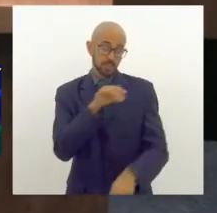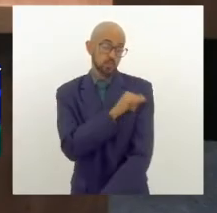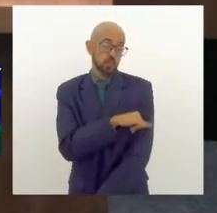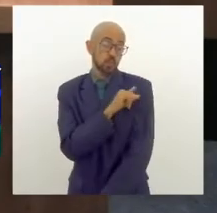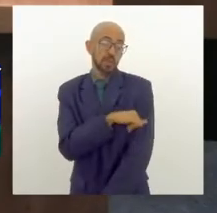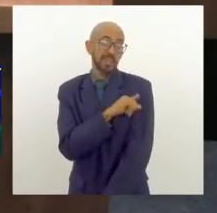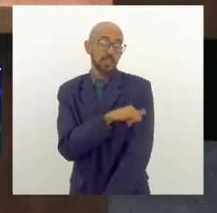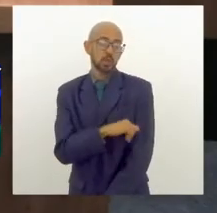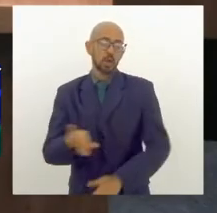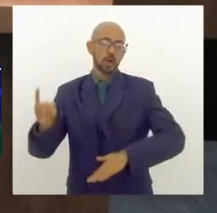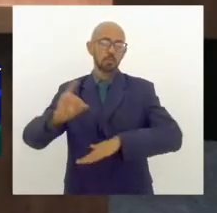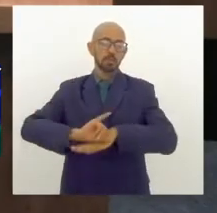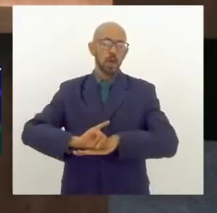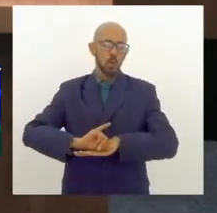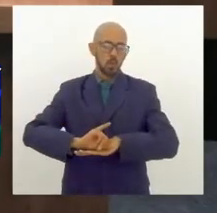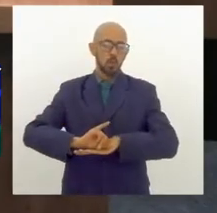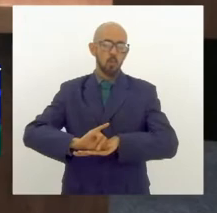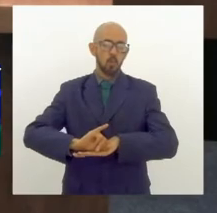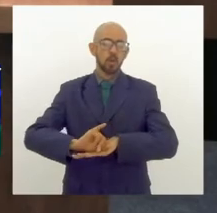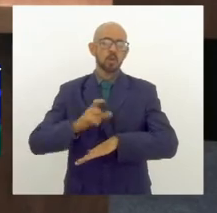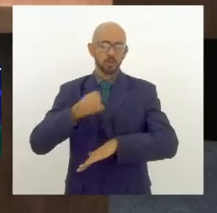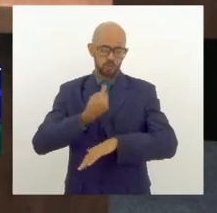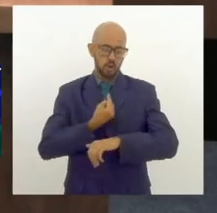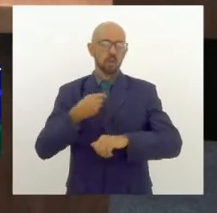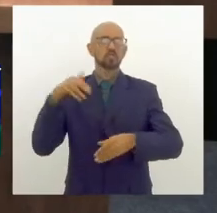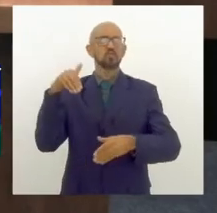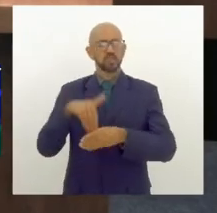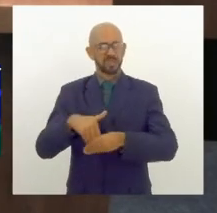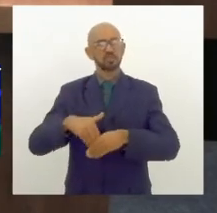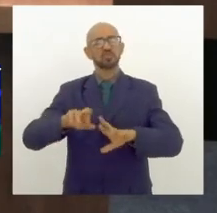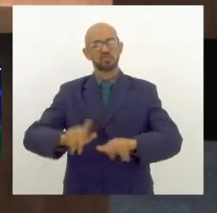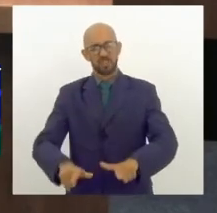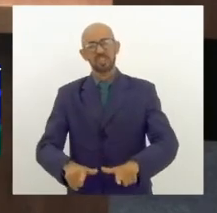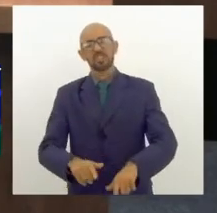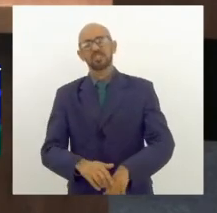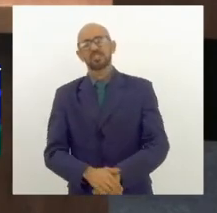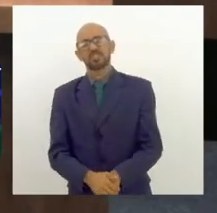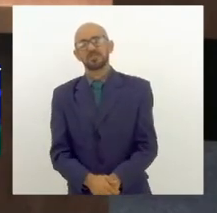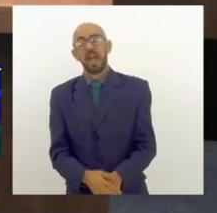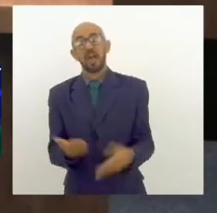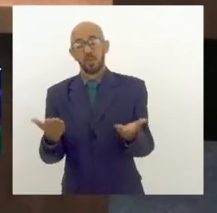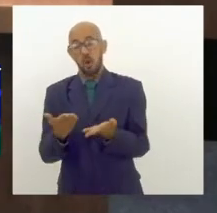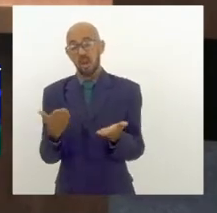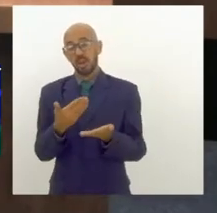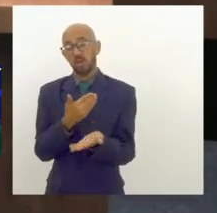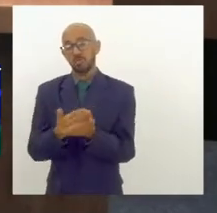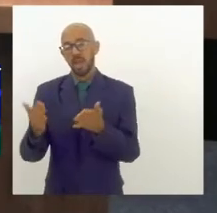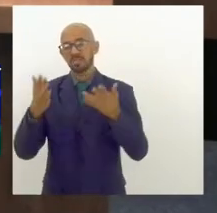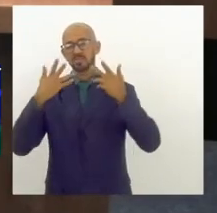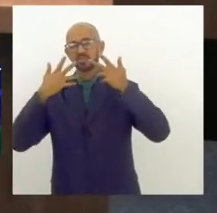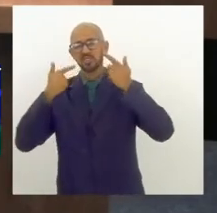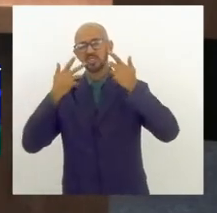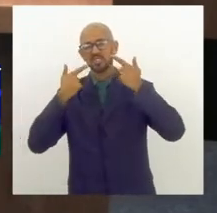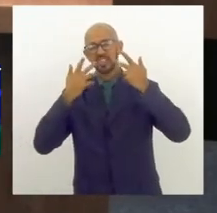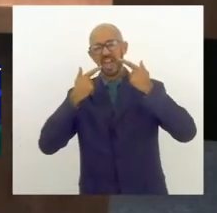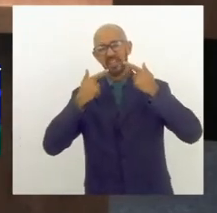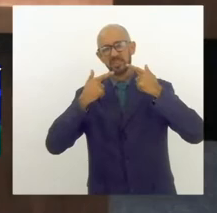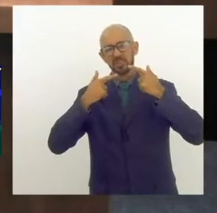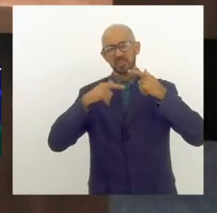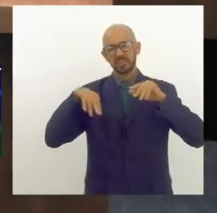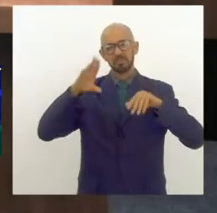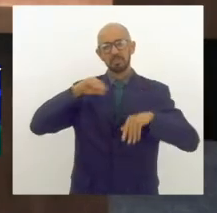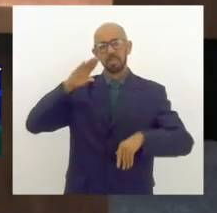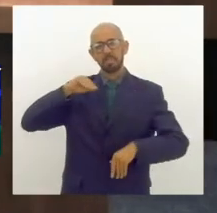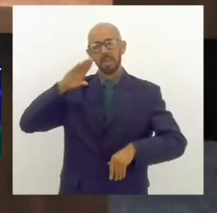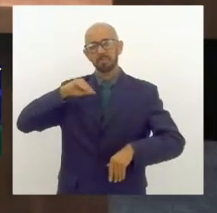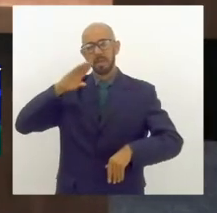e fazemos diferença na hora de uma votação. Então, agora começa o teatrinho, o blá-blá-blá de